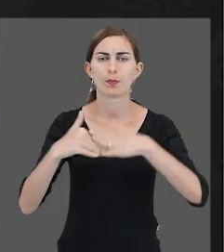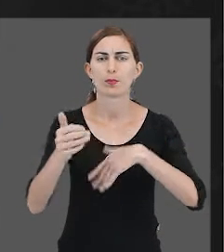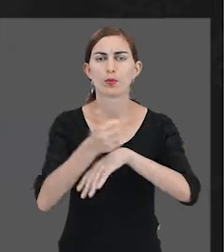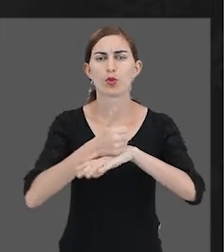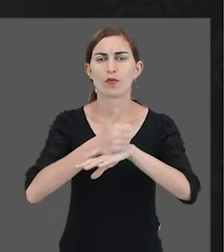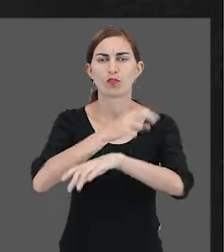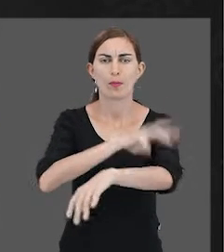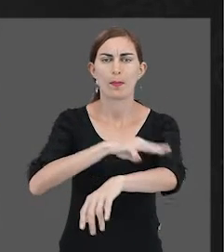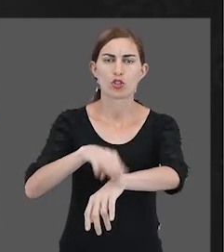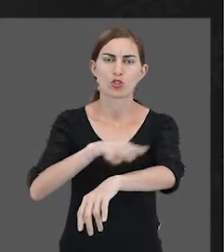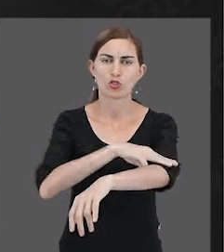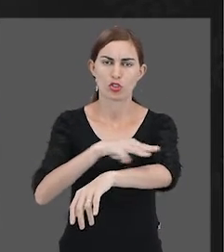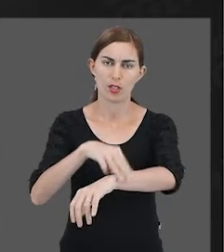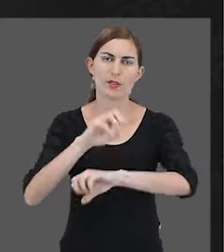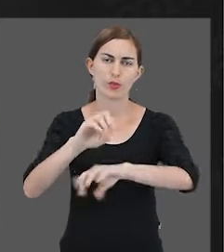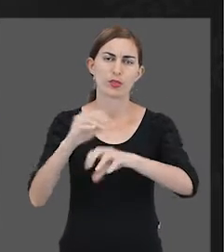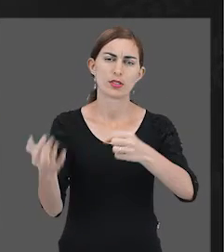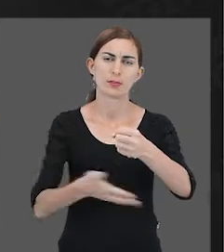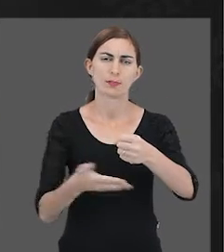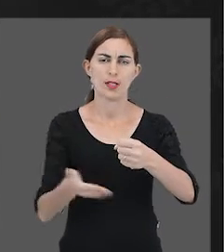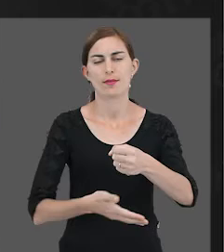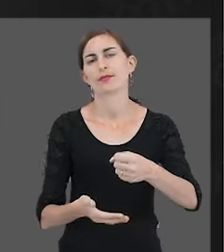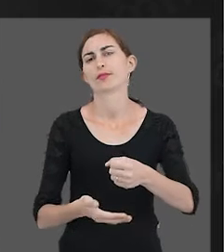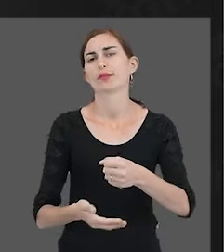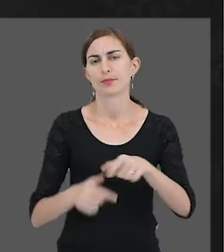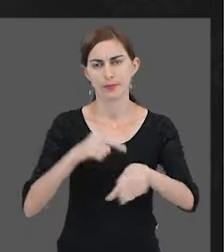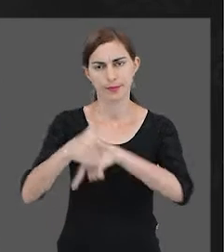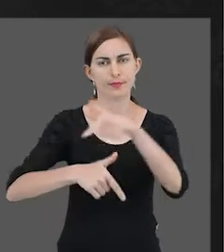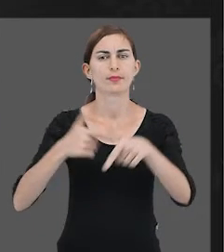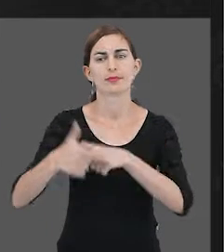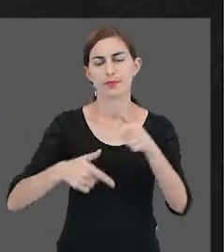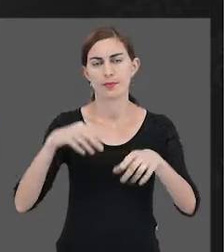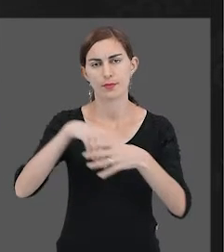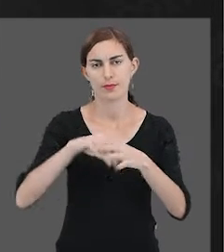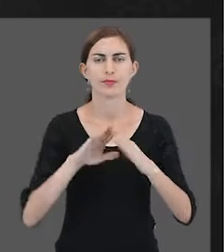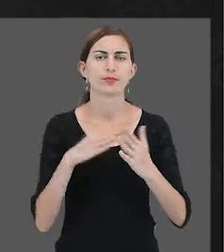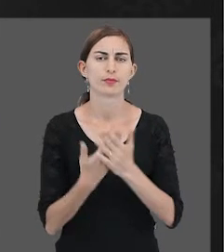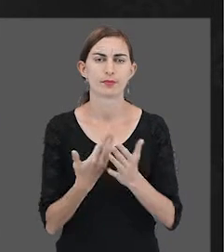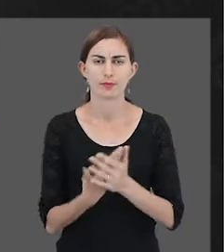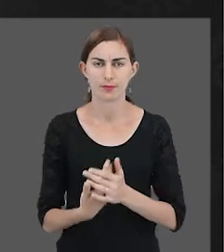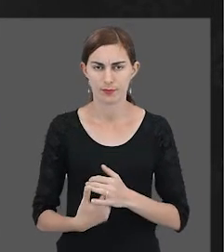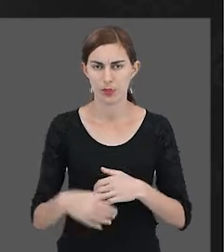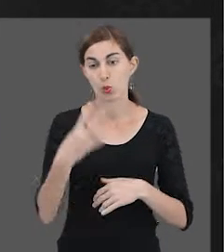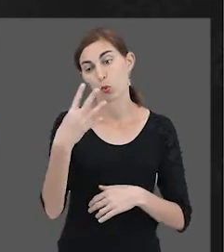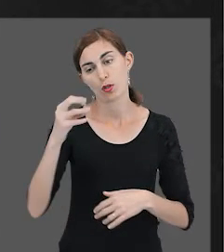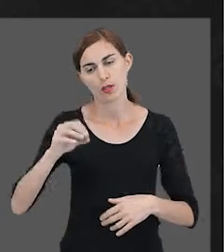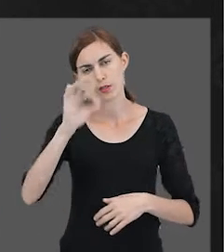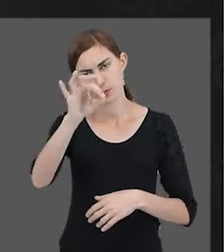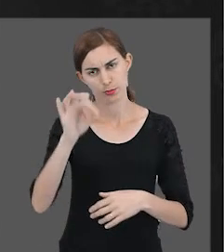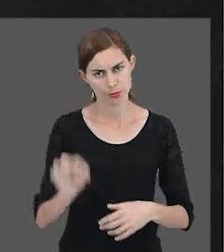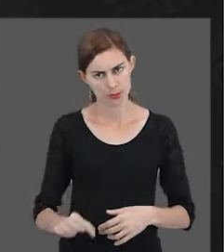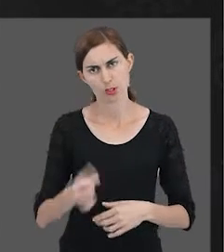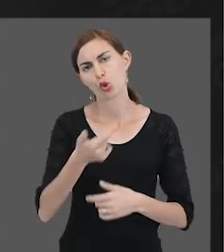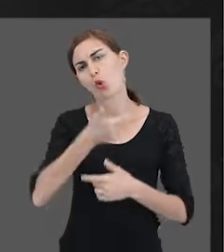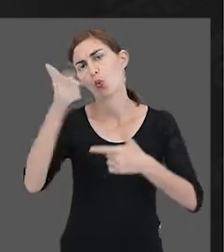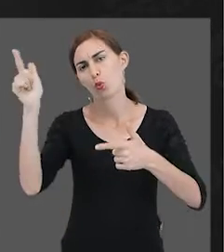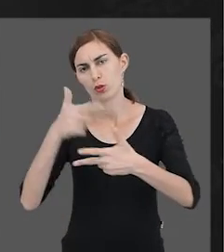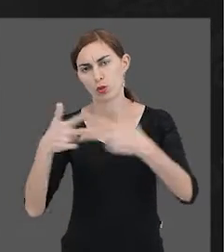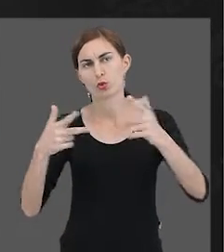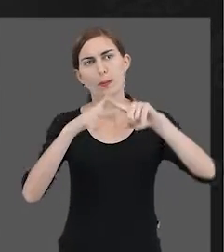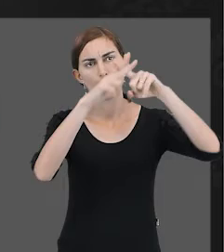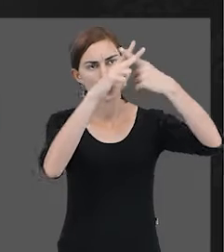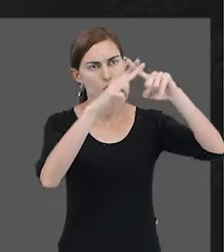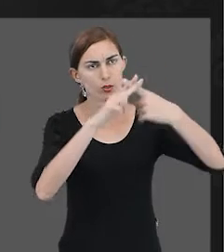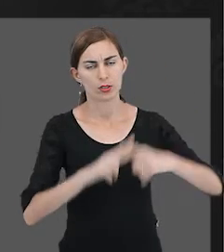profissionais do magistério da educação básica, em efetivo exercício na rede pública. 40% nas demais despesas